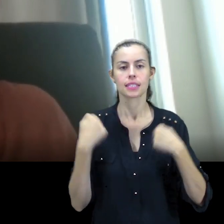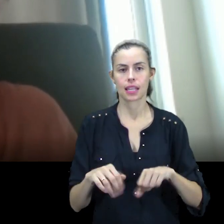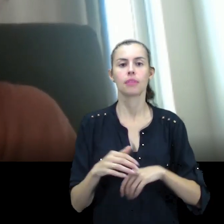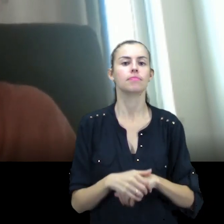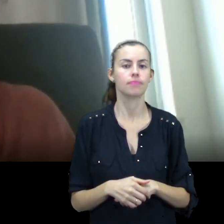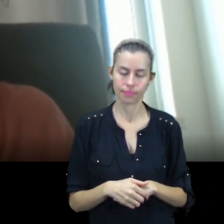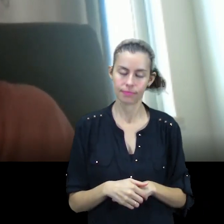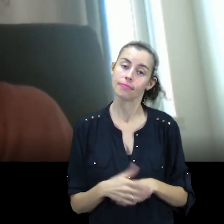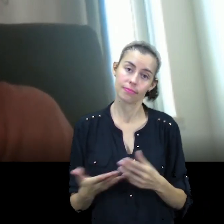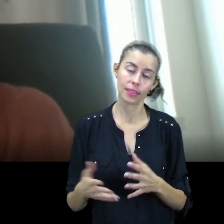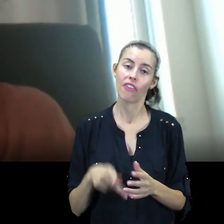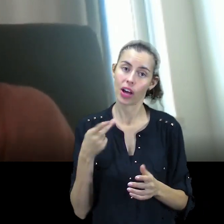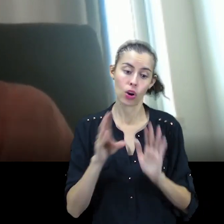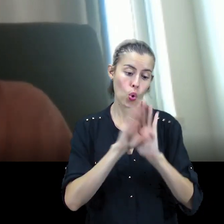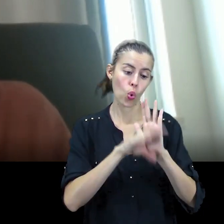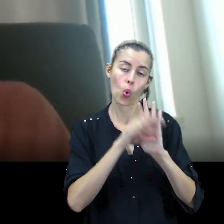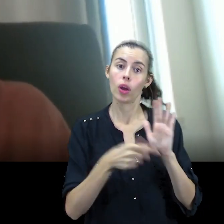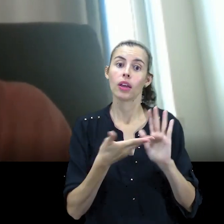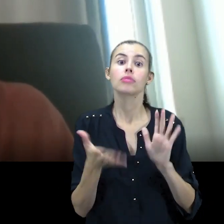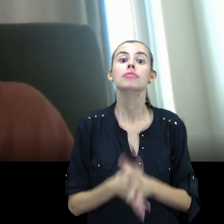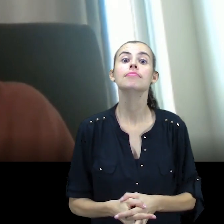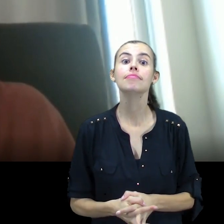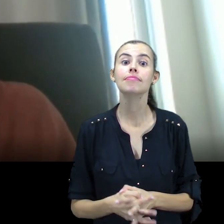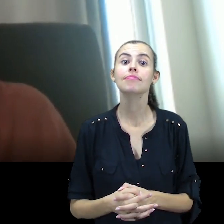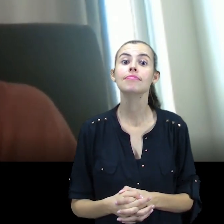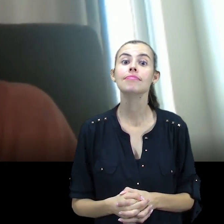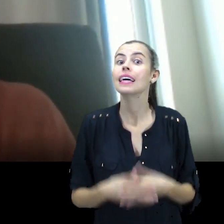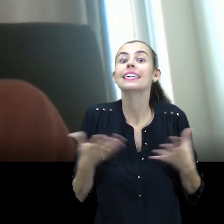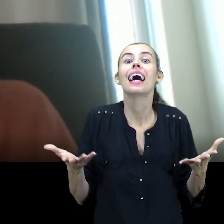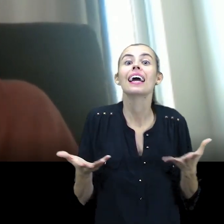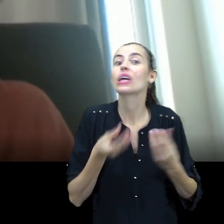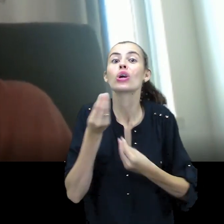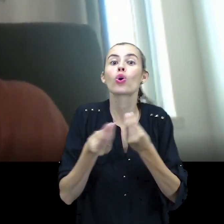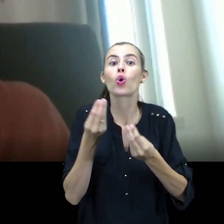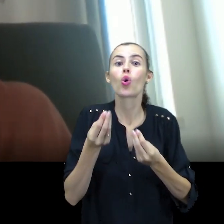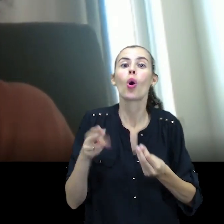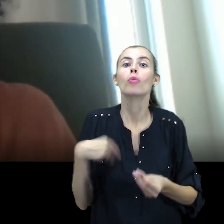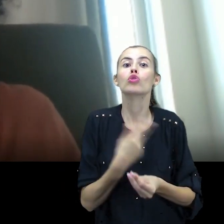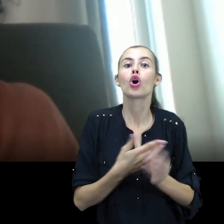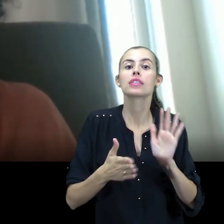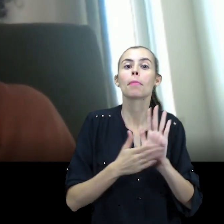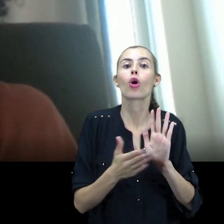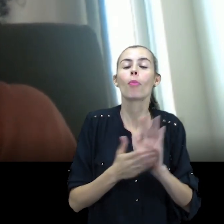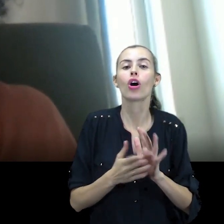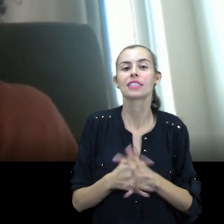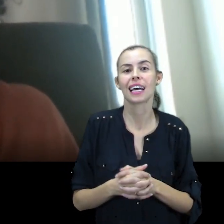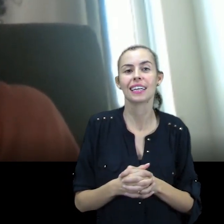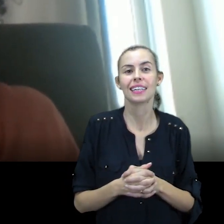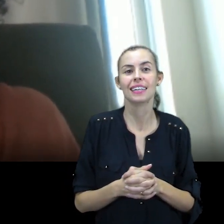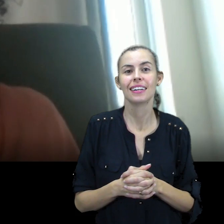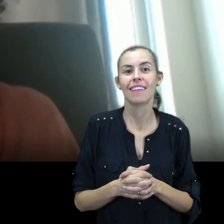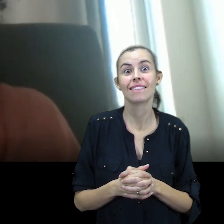algumas coisas que estão na nossa resolução e na maneira como os nossos cursos de formação de professores estavam propondo a extensão. Esse é um elemento,